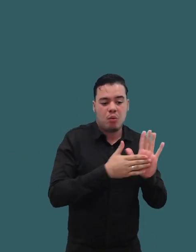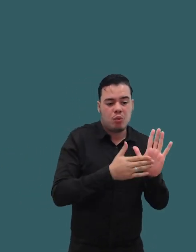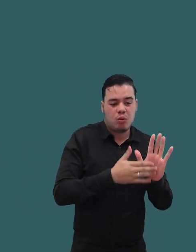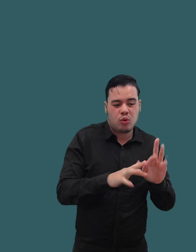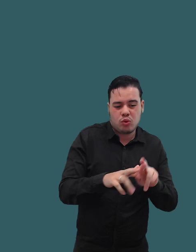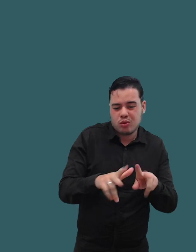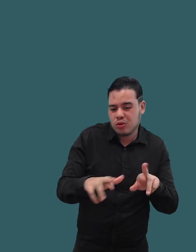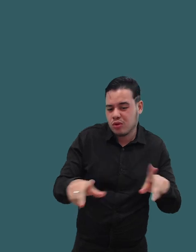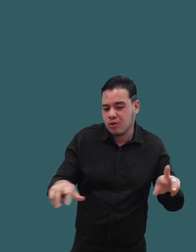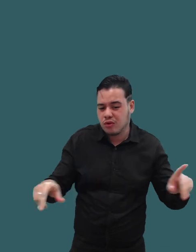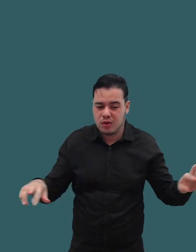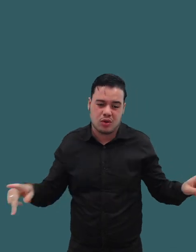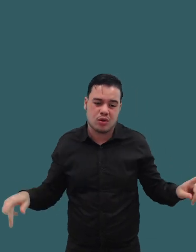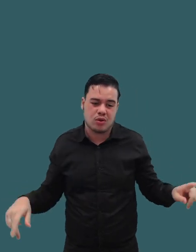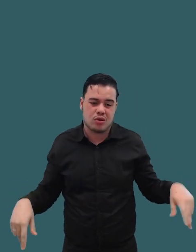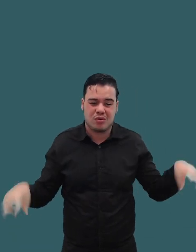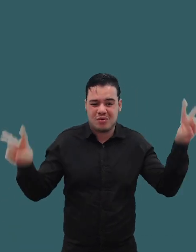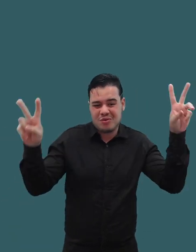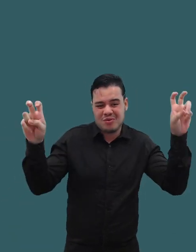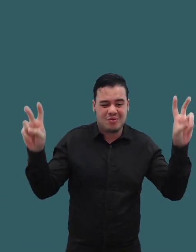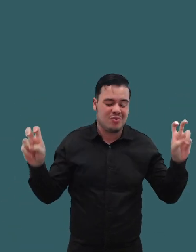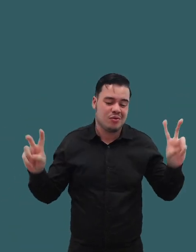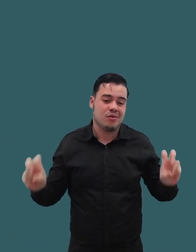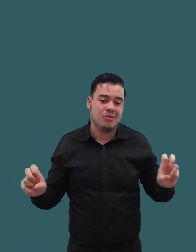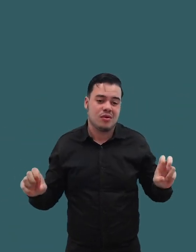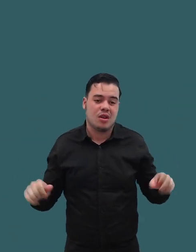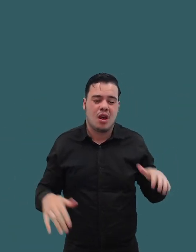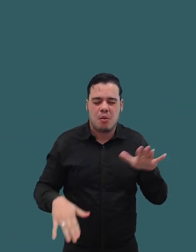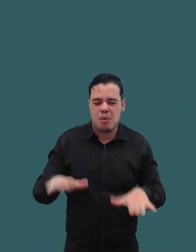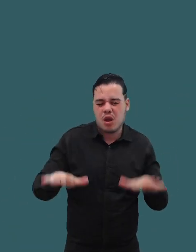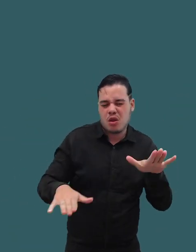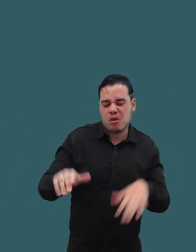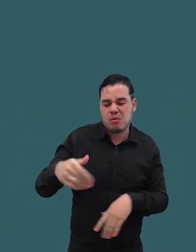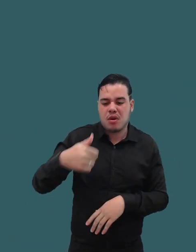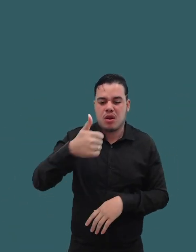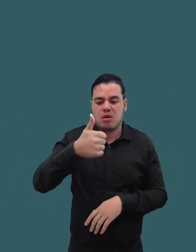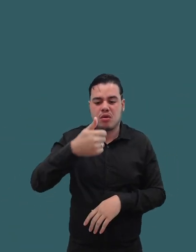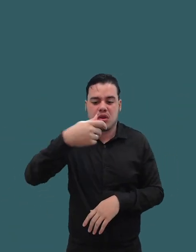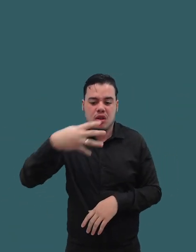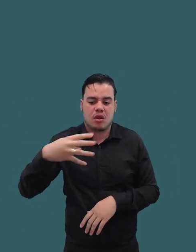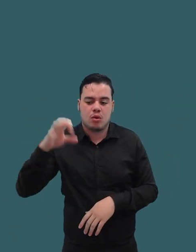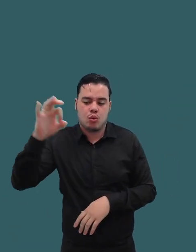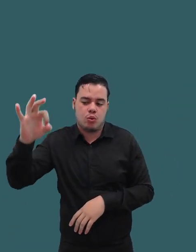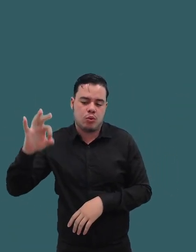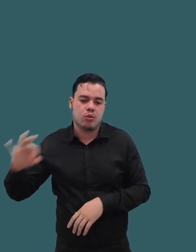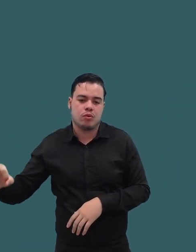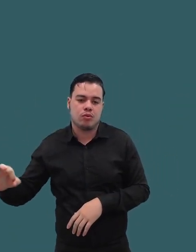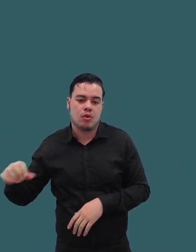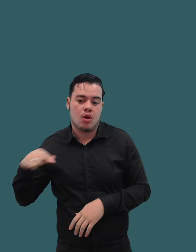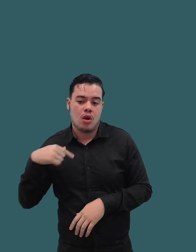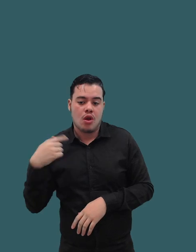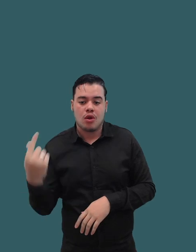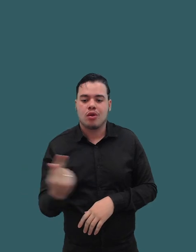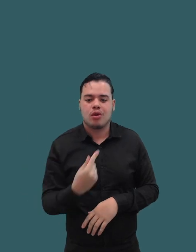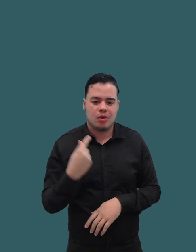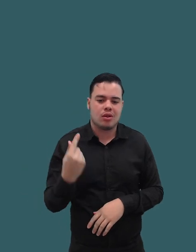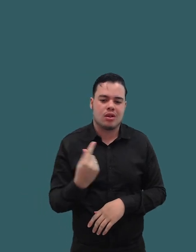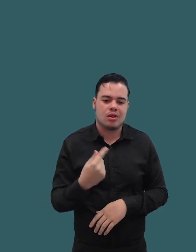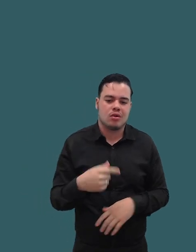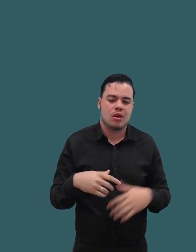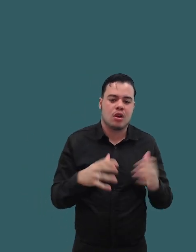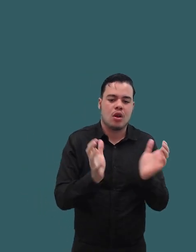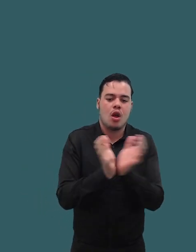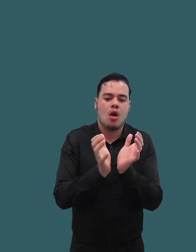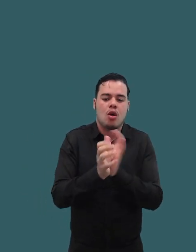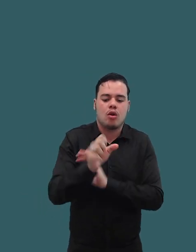categorias de 14%, de cerca de 14%. E nós, enquanto Sindicato